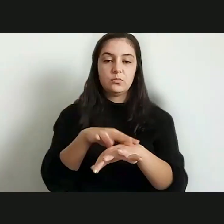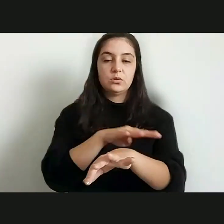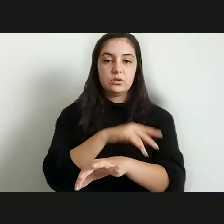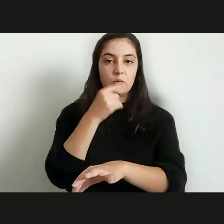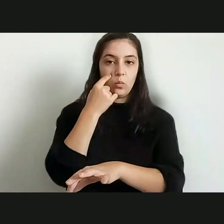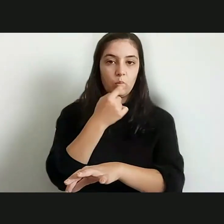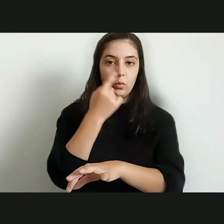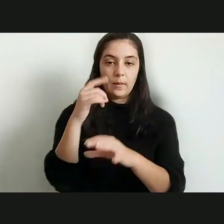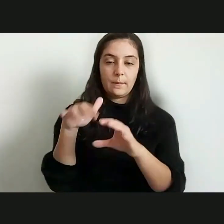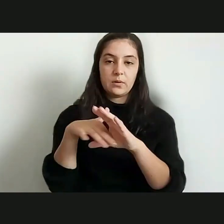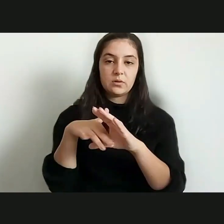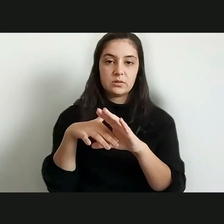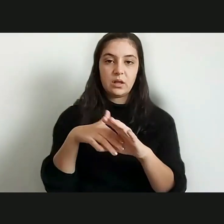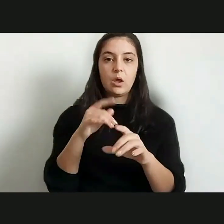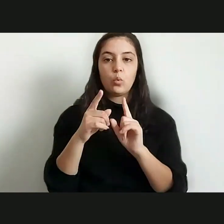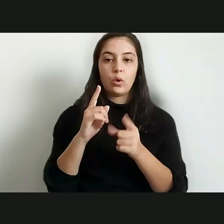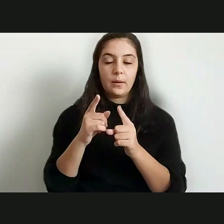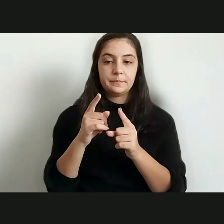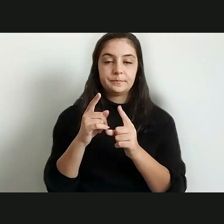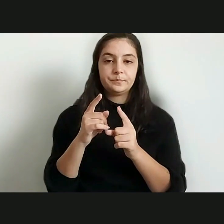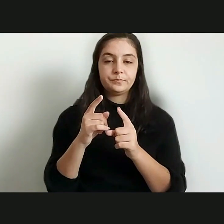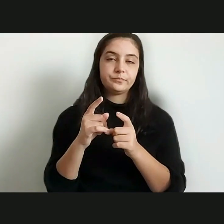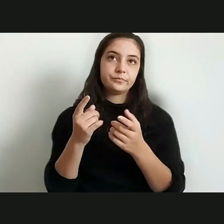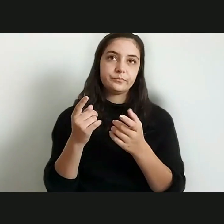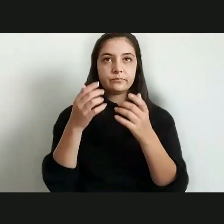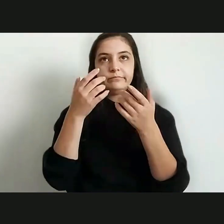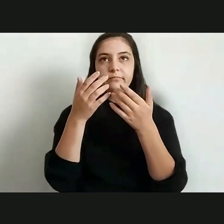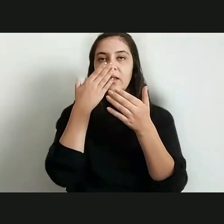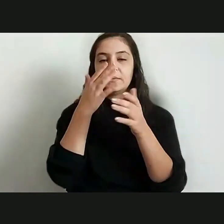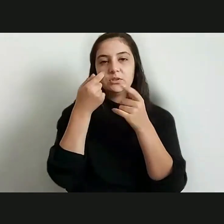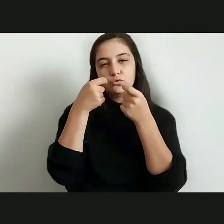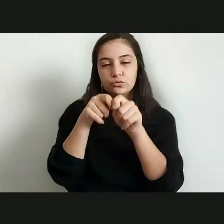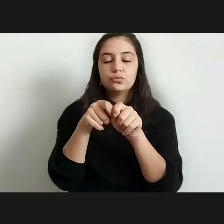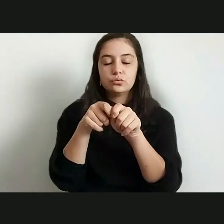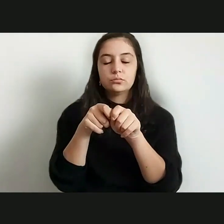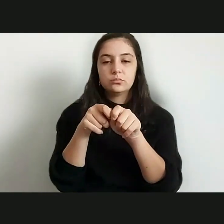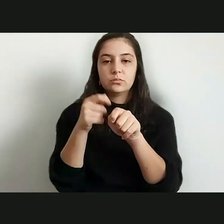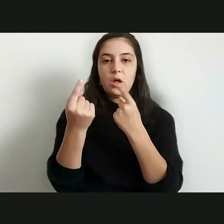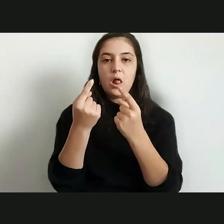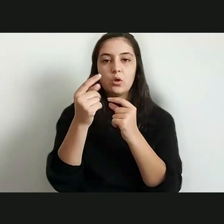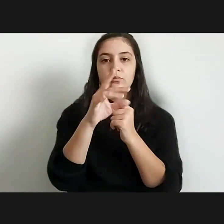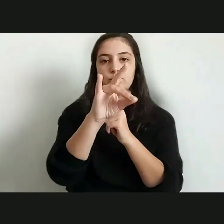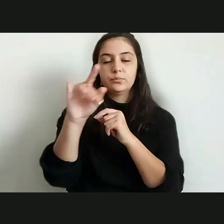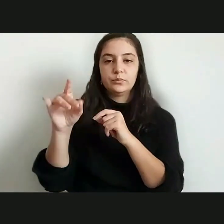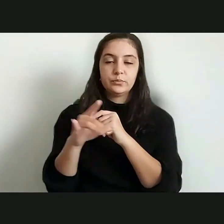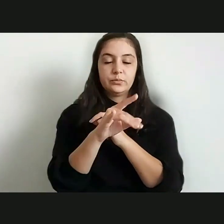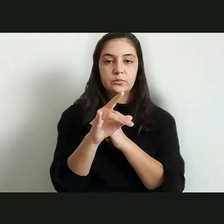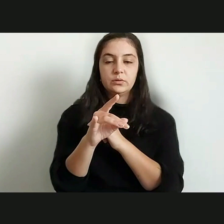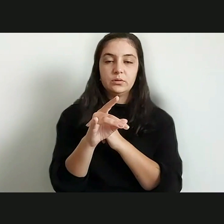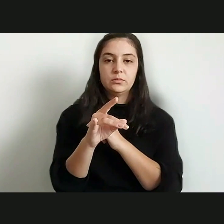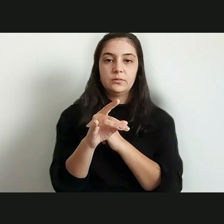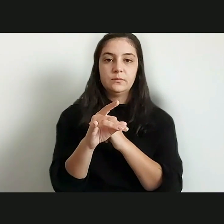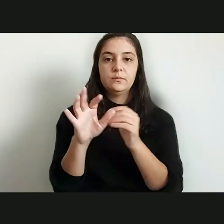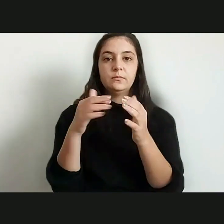pública com a participação, que é encabeçado, eu diria, sobretudo por algumas autarquias que estão a criar